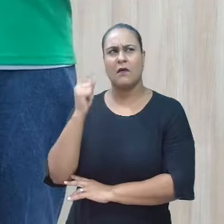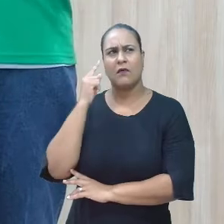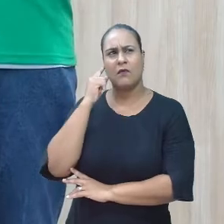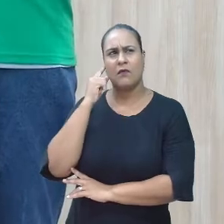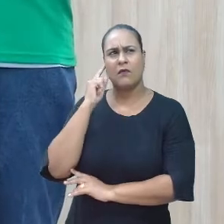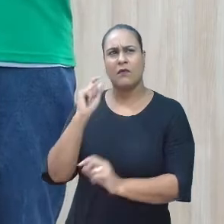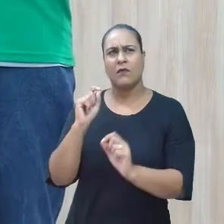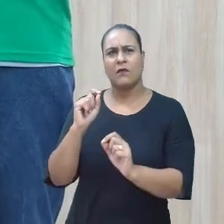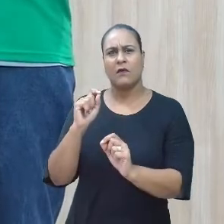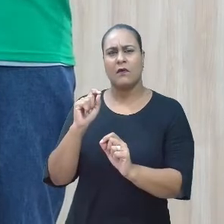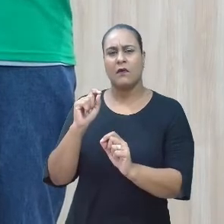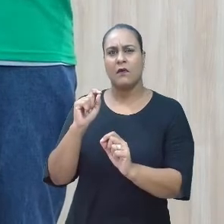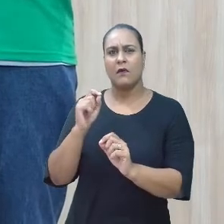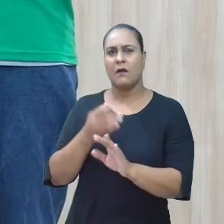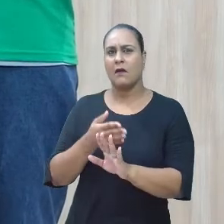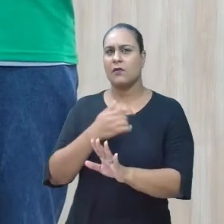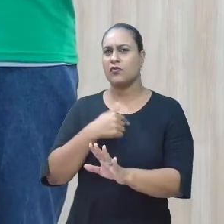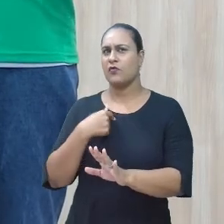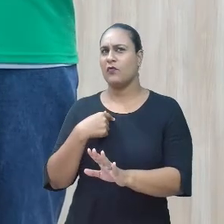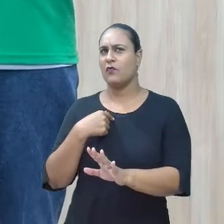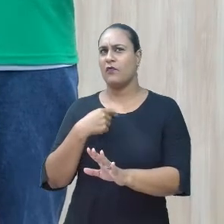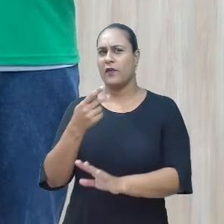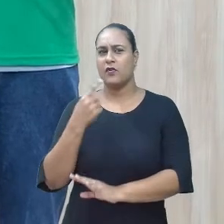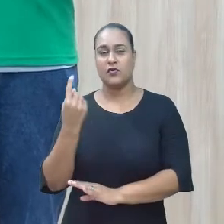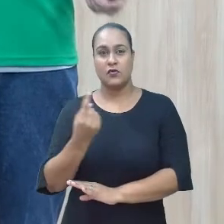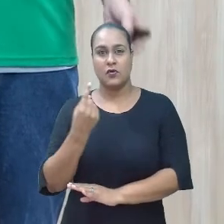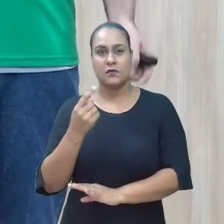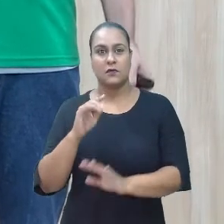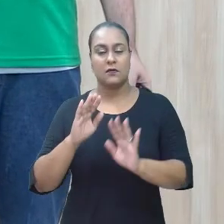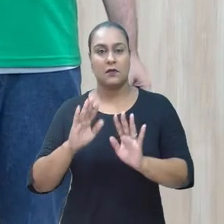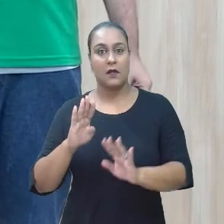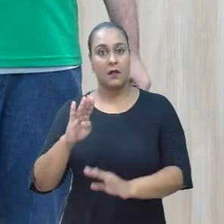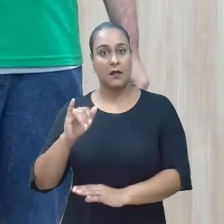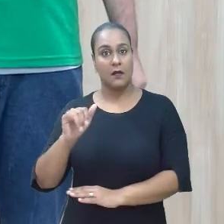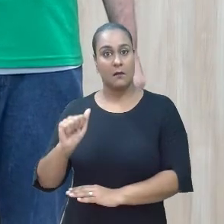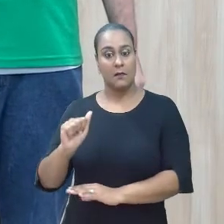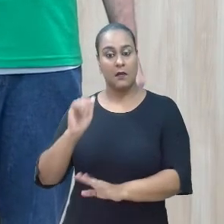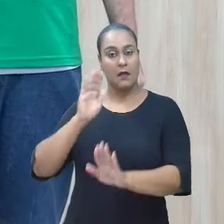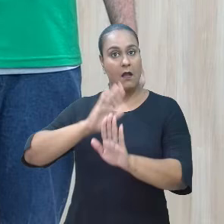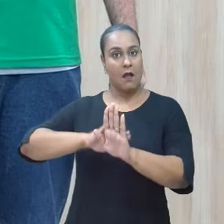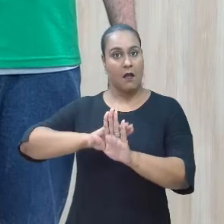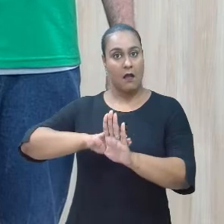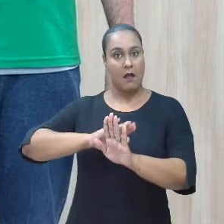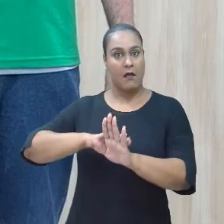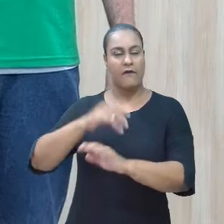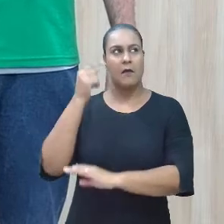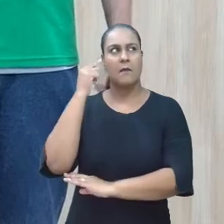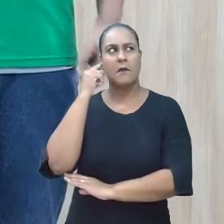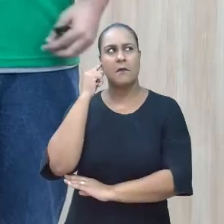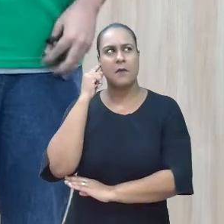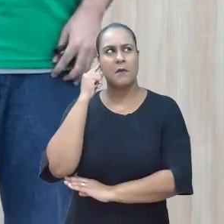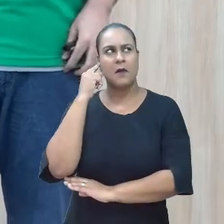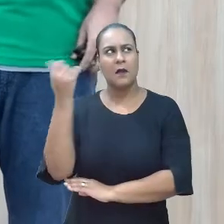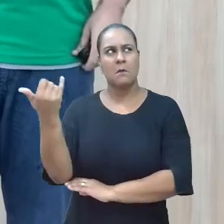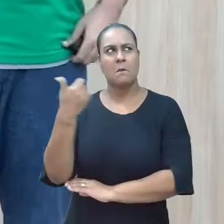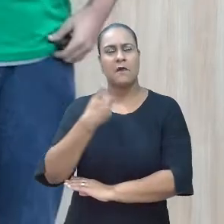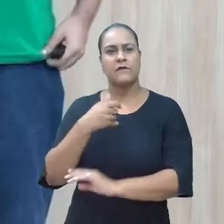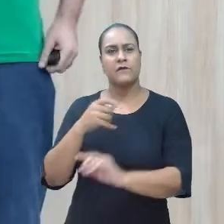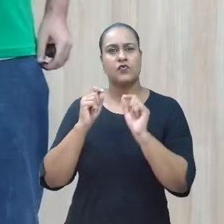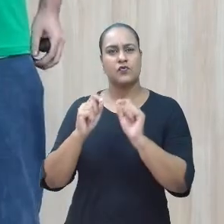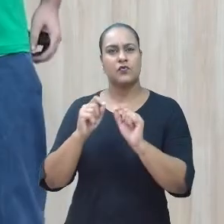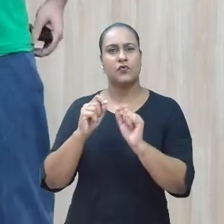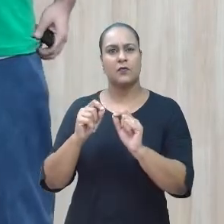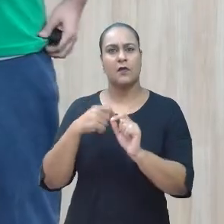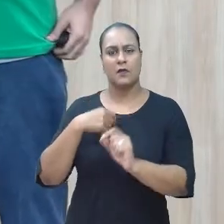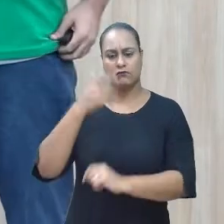Antes que vocês pensem que eu estou falando aqui sozinho, Bia, ela fica falando com a gente aqui através do ponto, tá certo? E ela acabou de dizer, professor, que eu